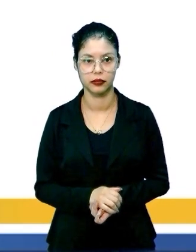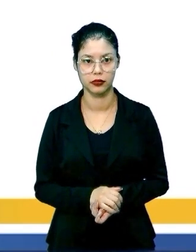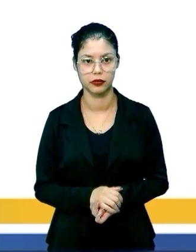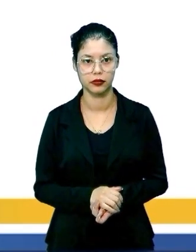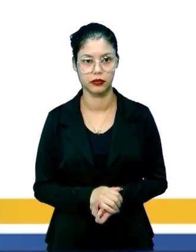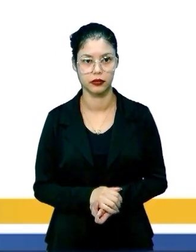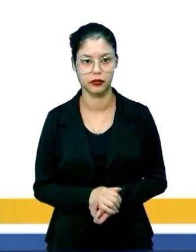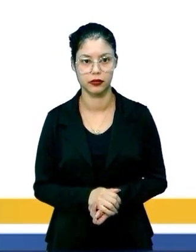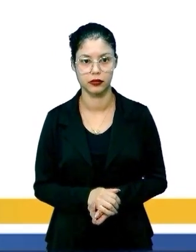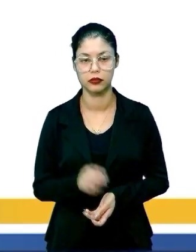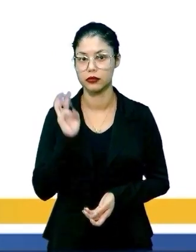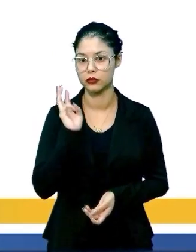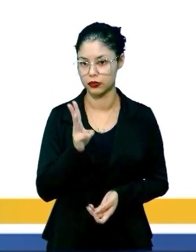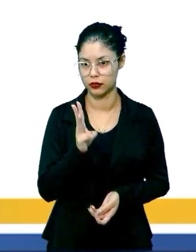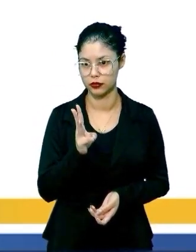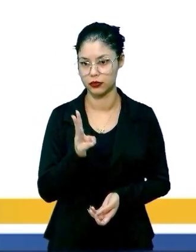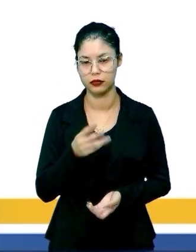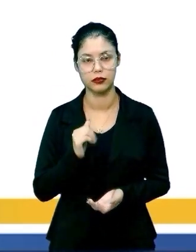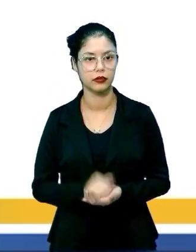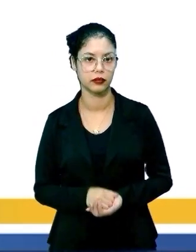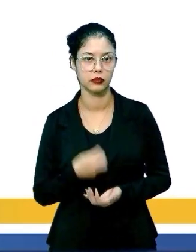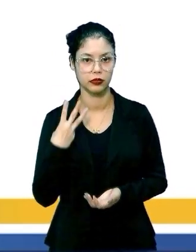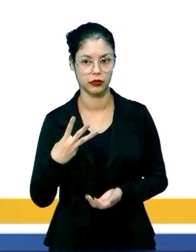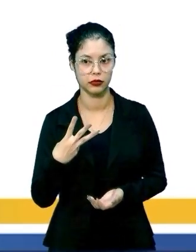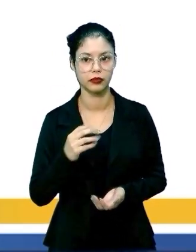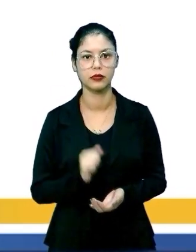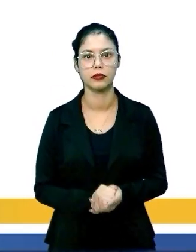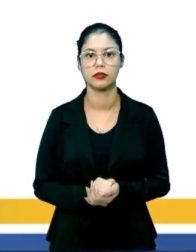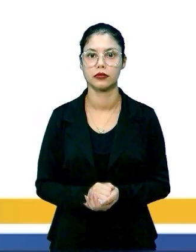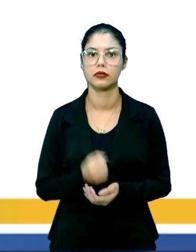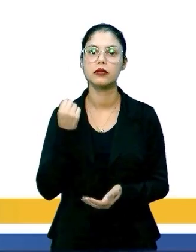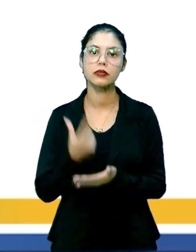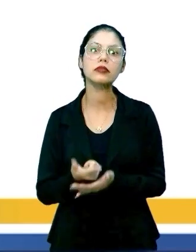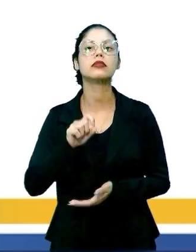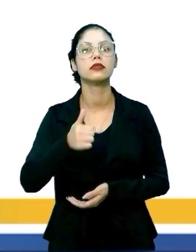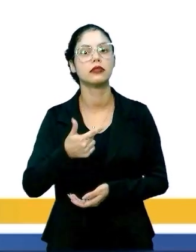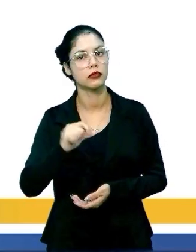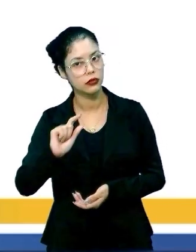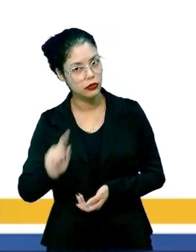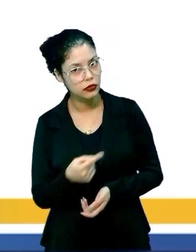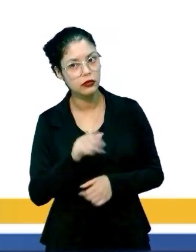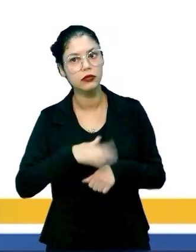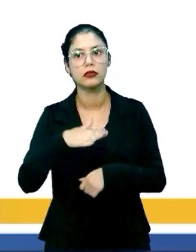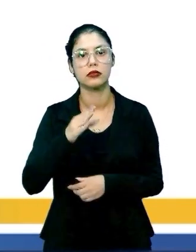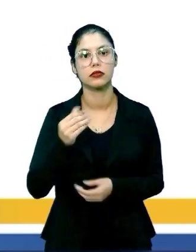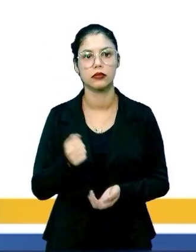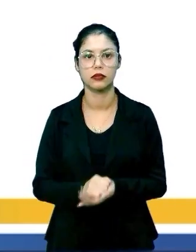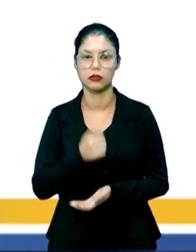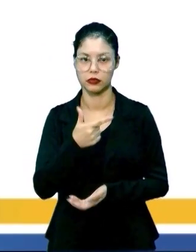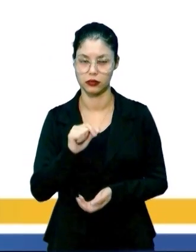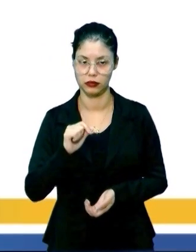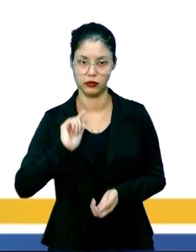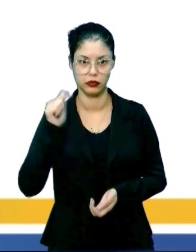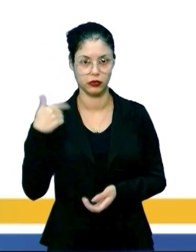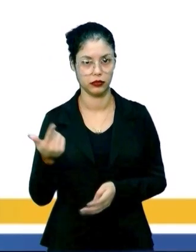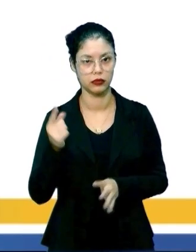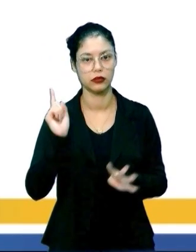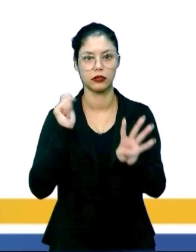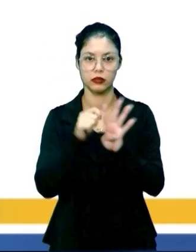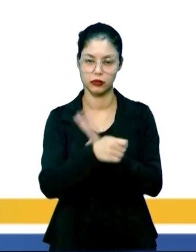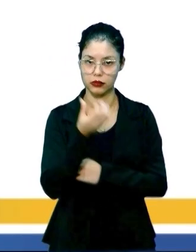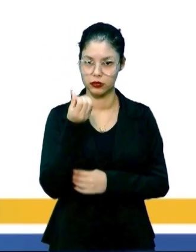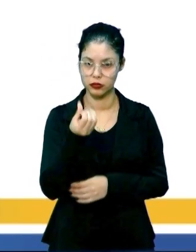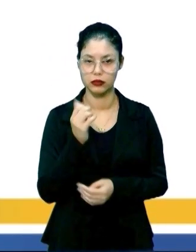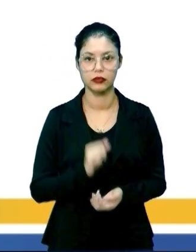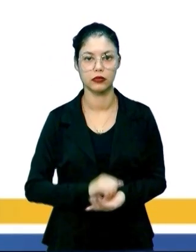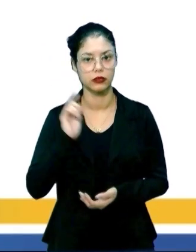opções. Opção 3, pagamento a prazo, dando a entrada de 20 mil, mais uma prestação de 20 mil e para